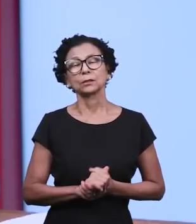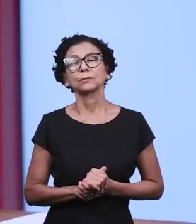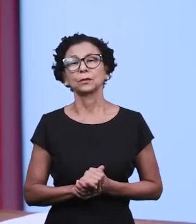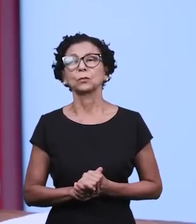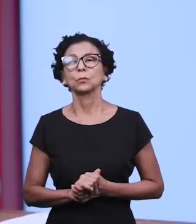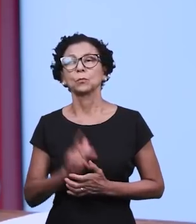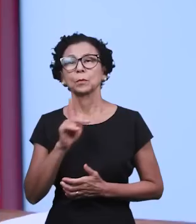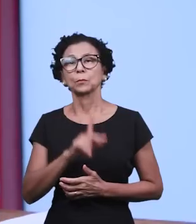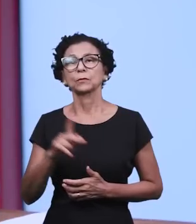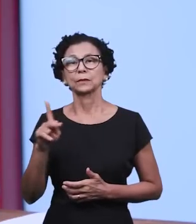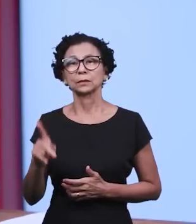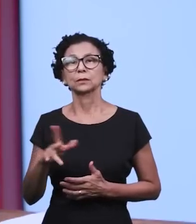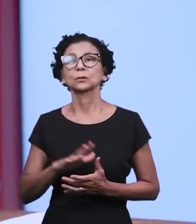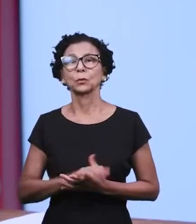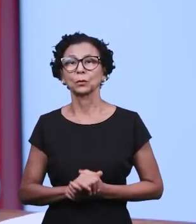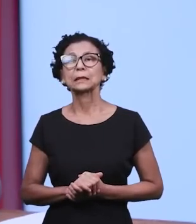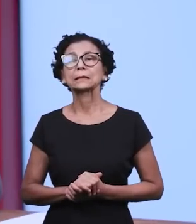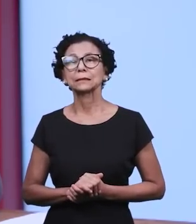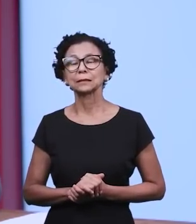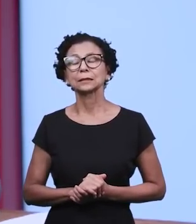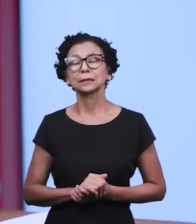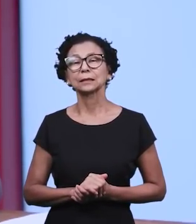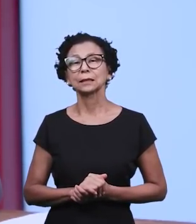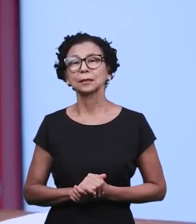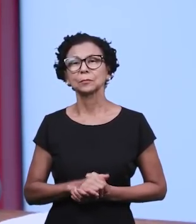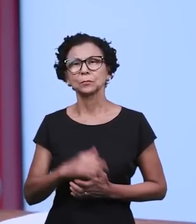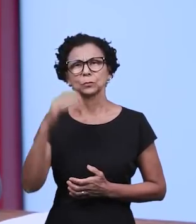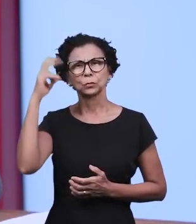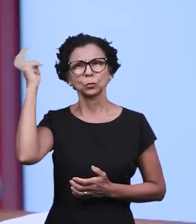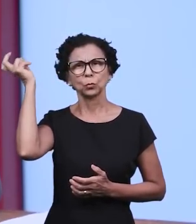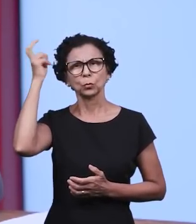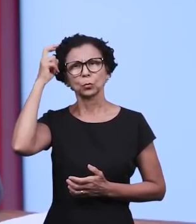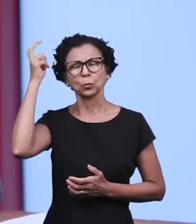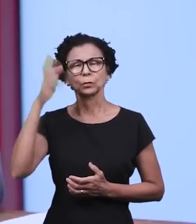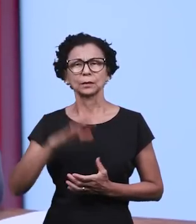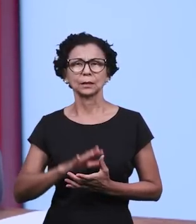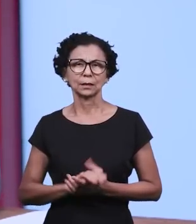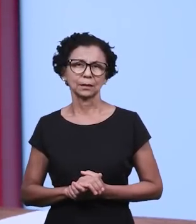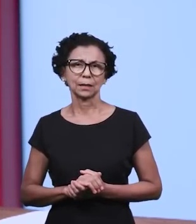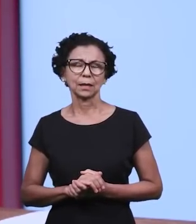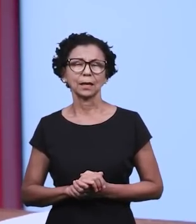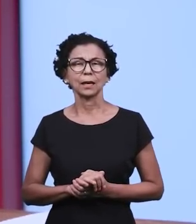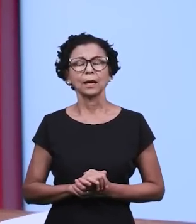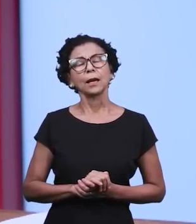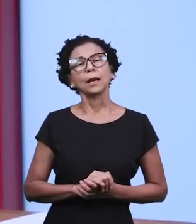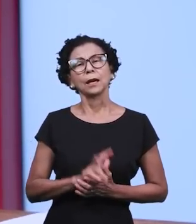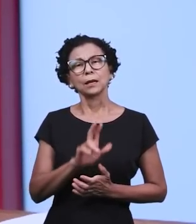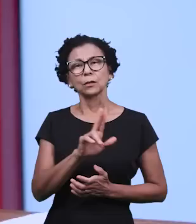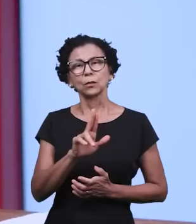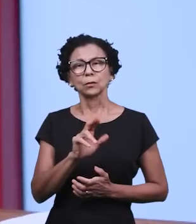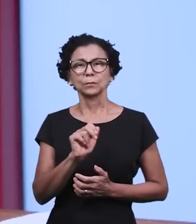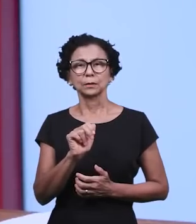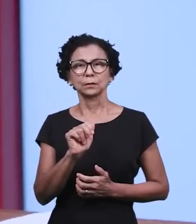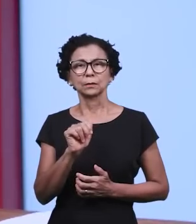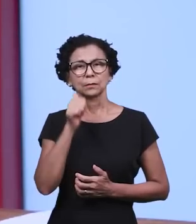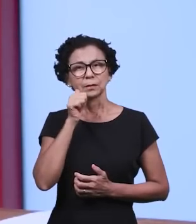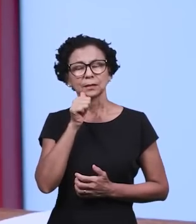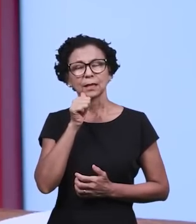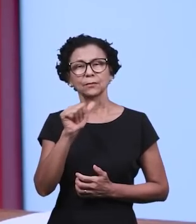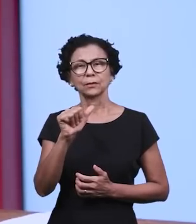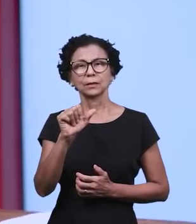e esse momento aqui que vamos falar de história e geografia bíblica é um tema que fala muito ao